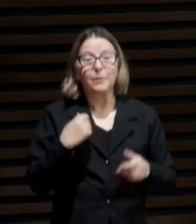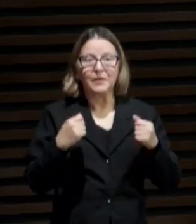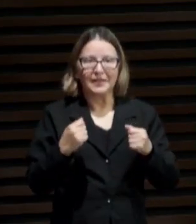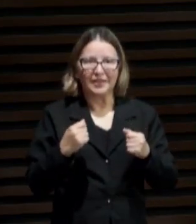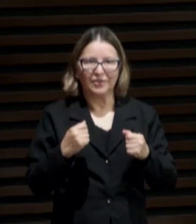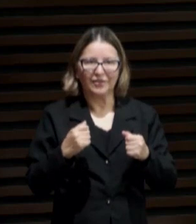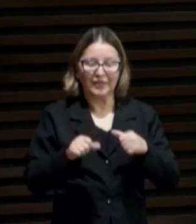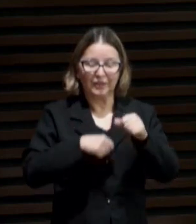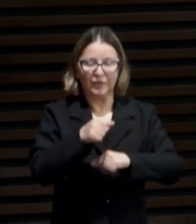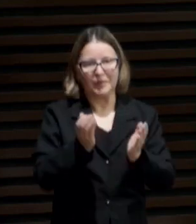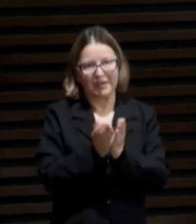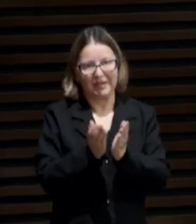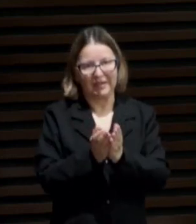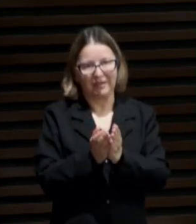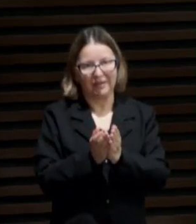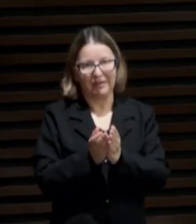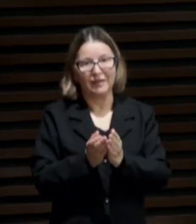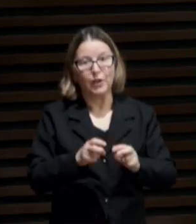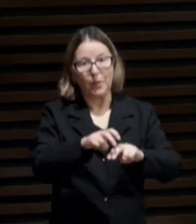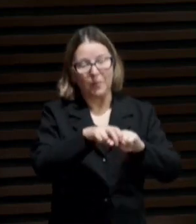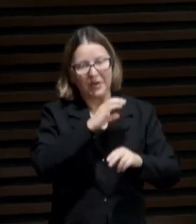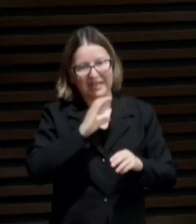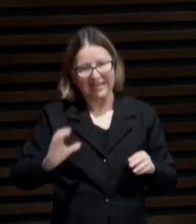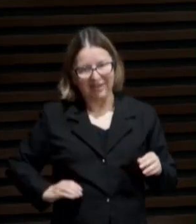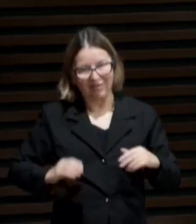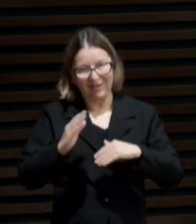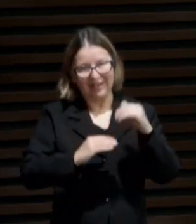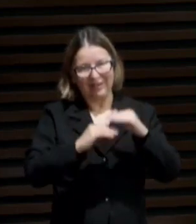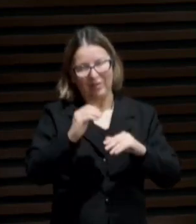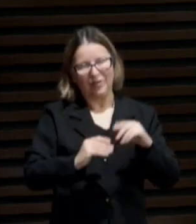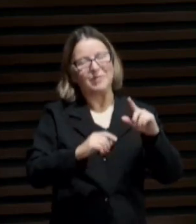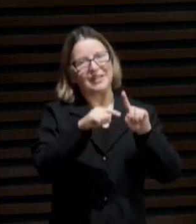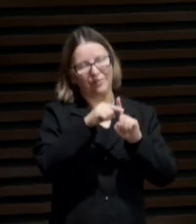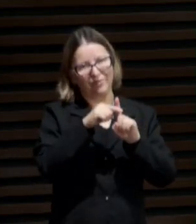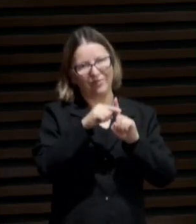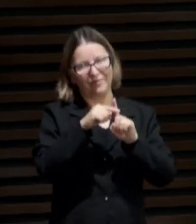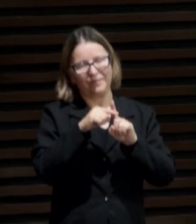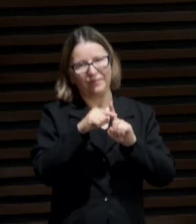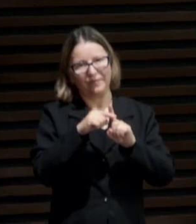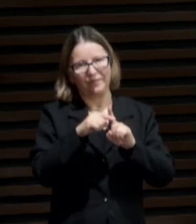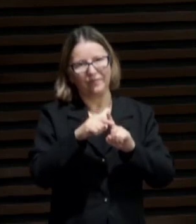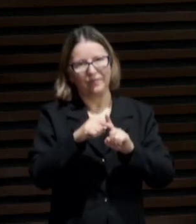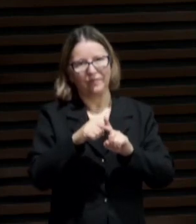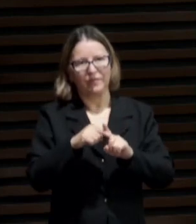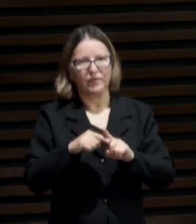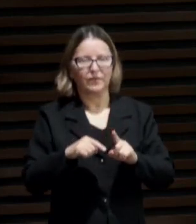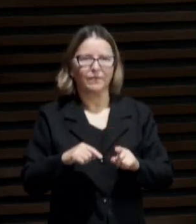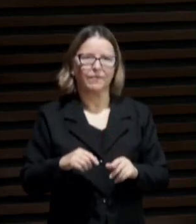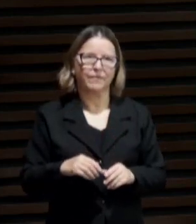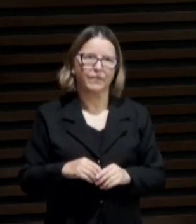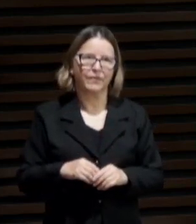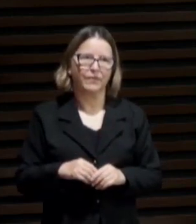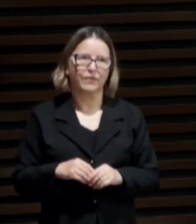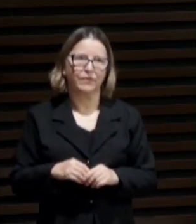por Deus em Cristo, na obra que Ele fez. Ninguém acorda um dia cedo e diz, hoje está um dia bonito,